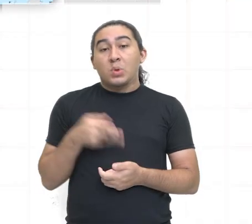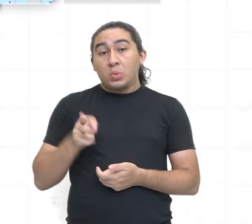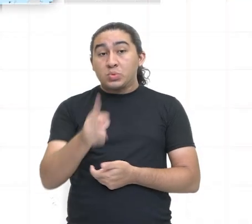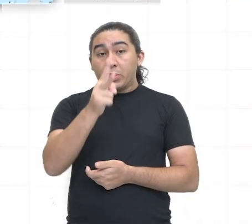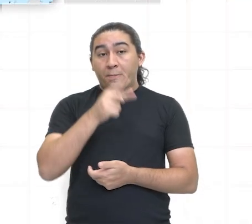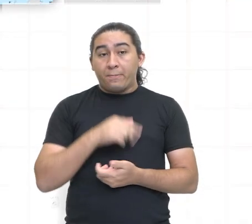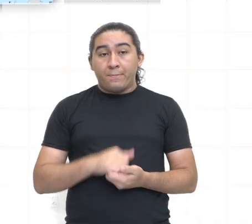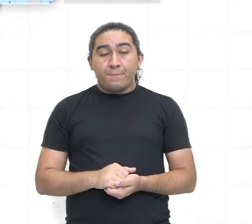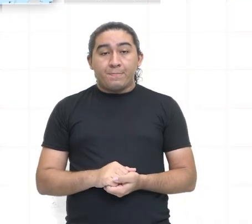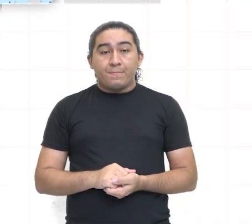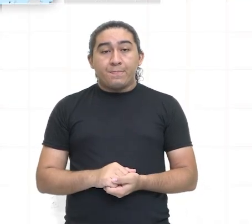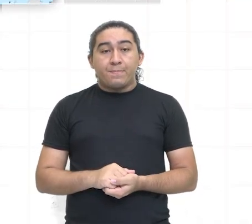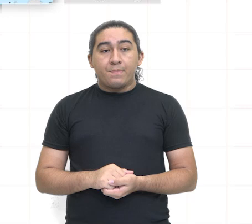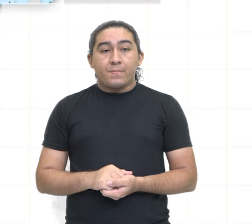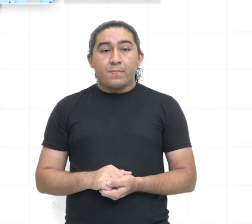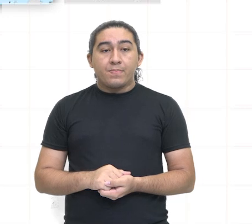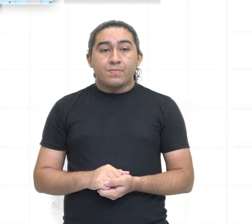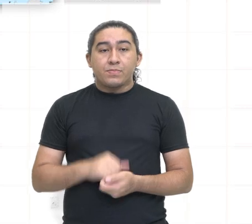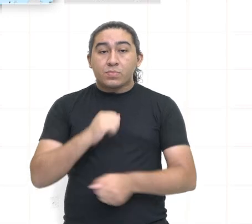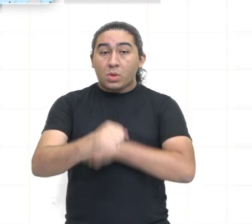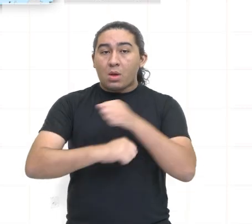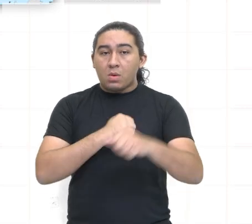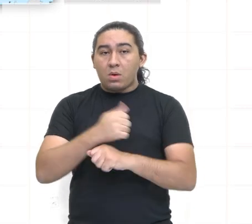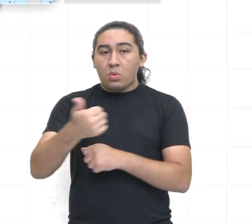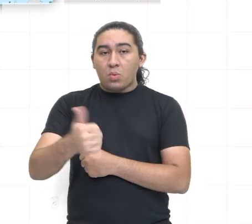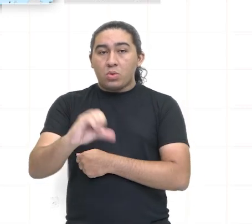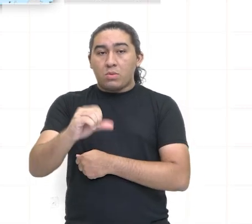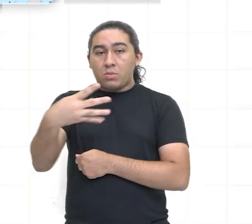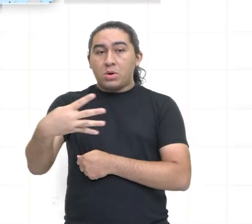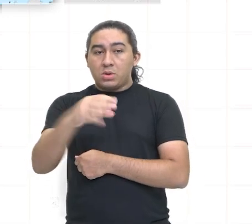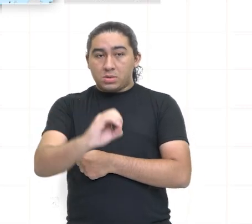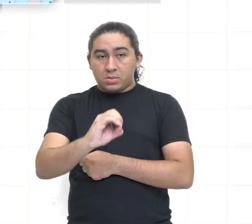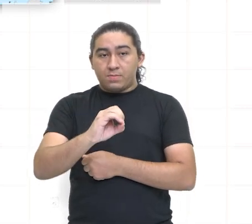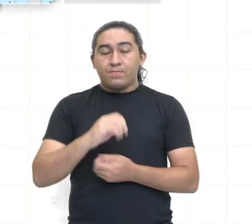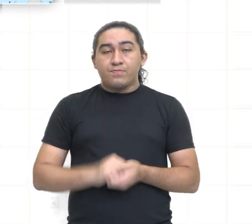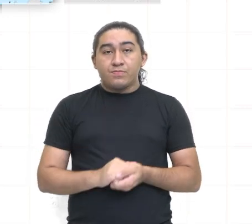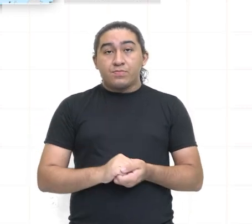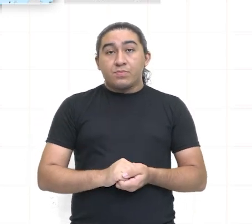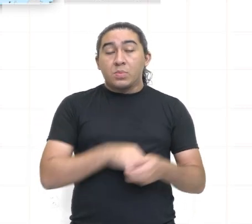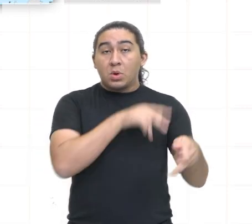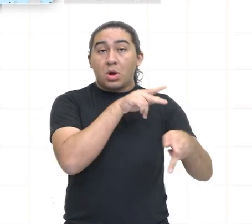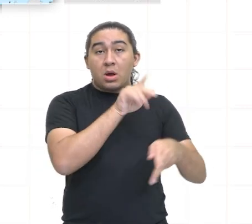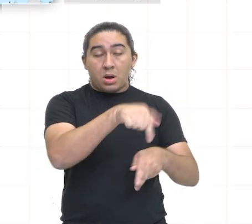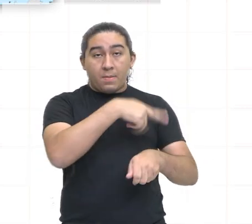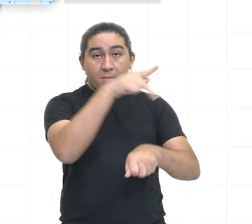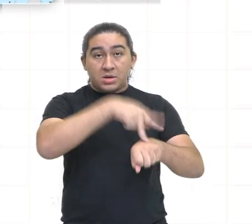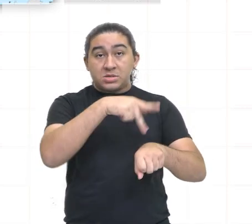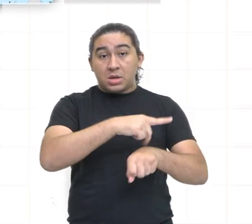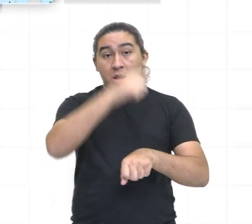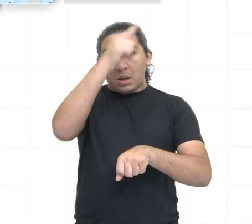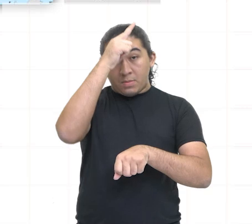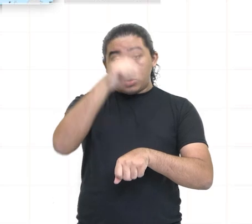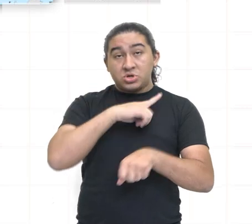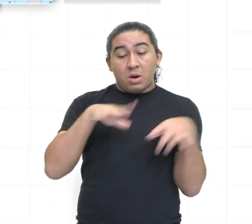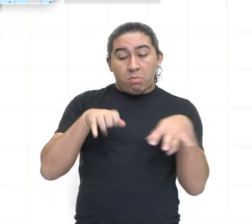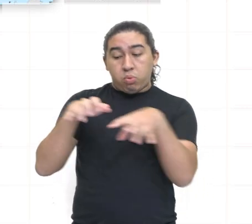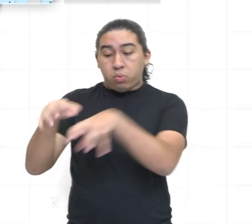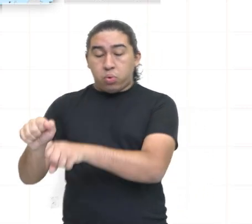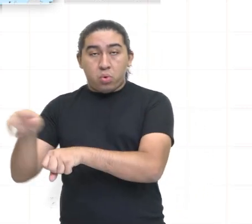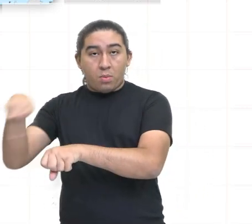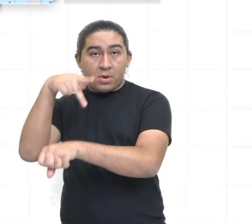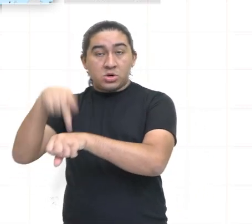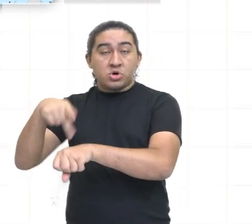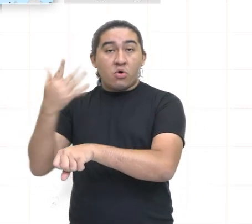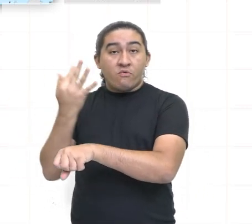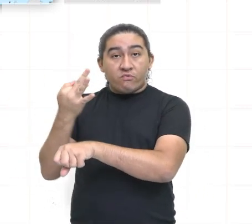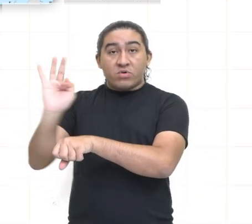lá. Em meados de 1940, os alemães ocuparam a França, que foi